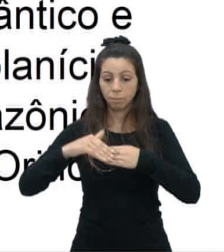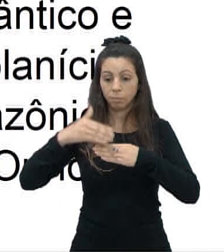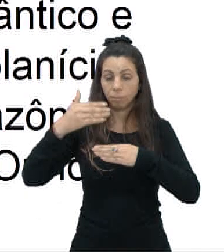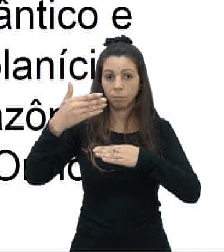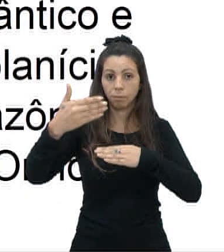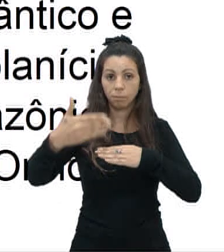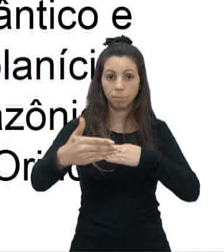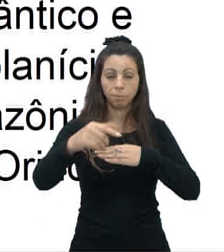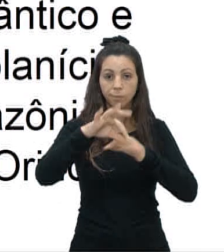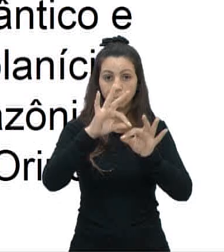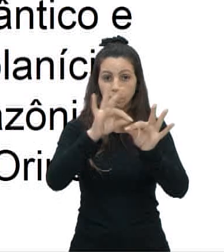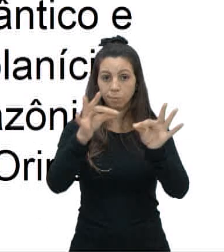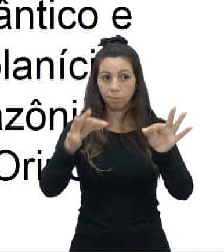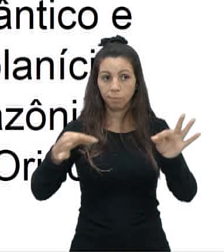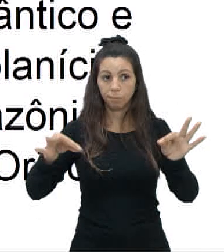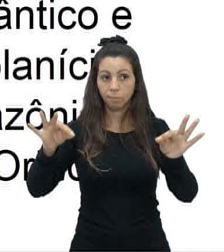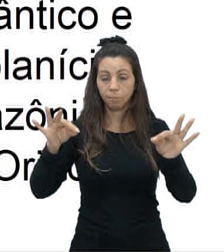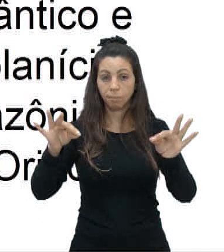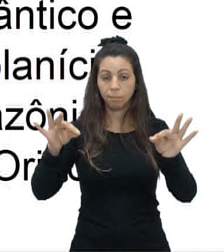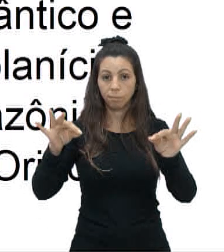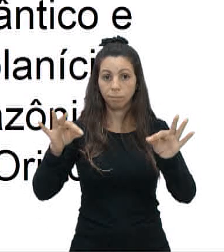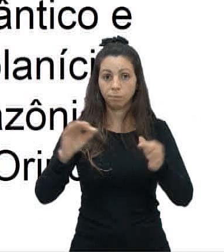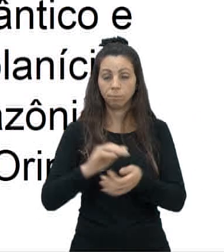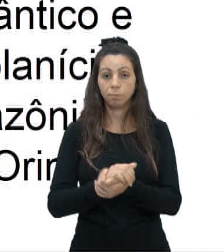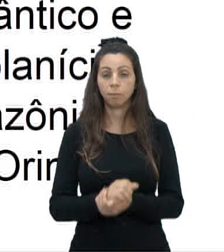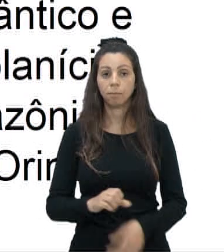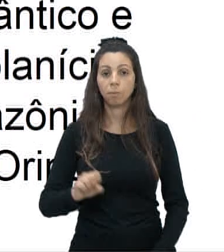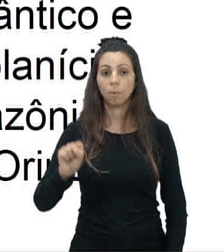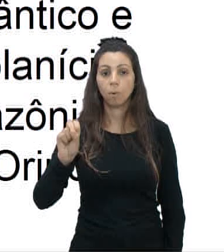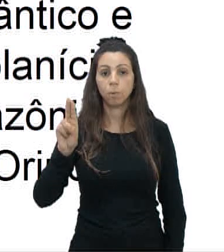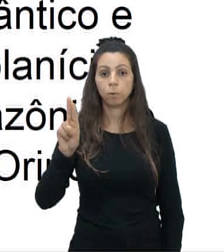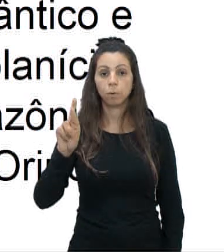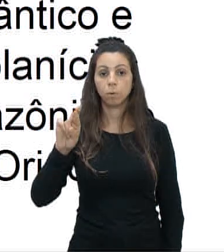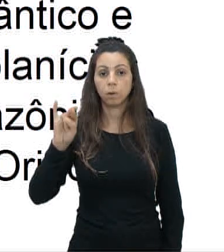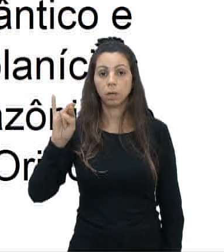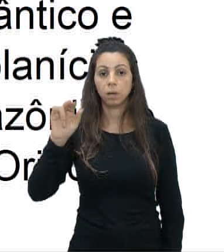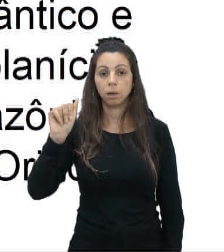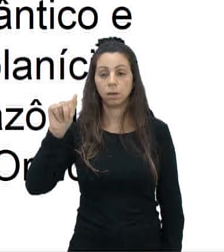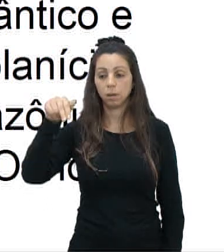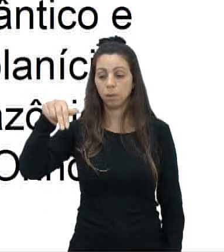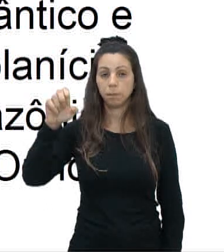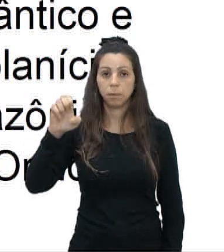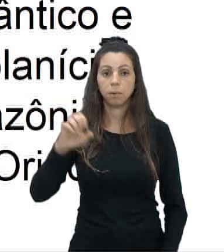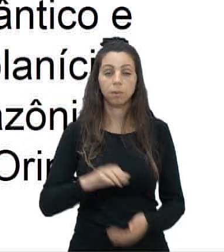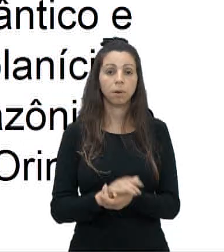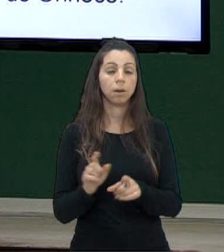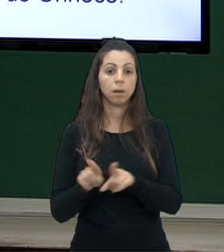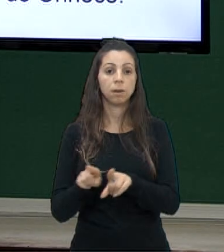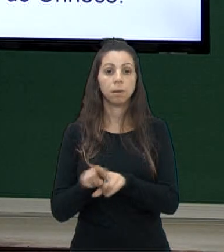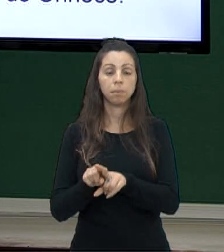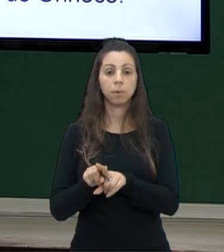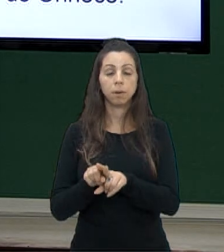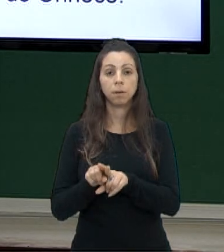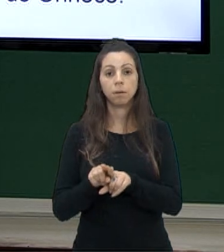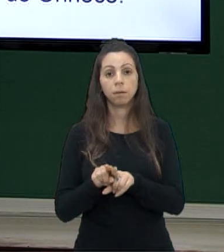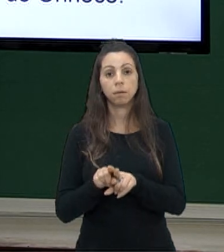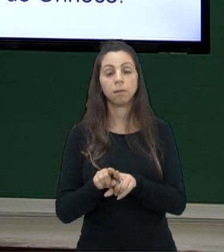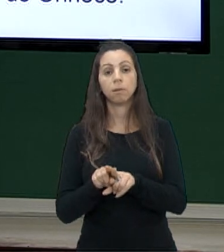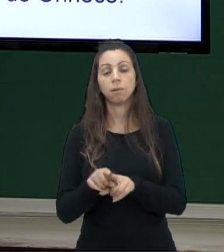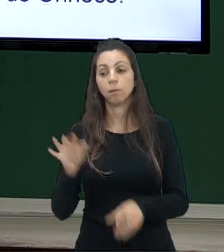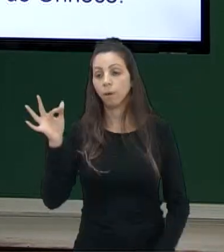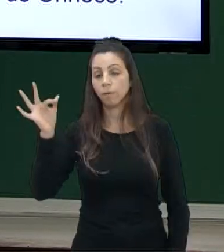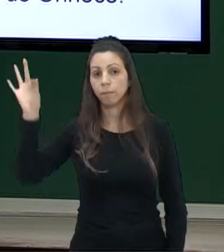Guiana, divisa do Brasil com Suriname e divisa do Brasil com a Guiana Francesa, também divisa com a Venezuela.